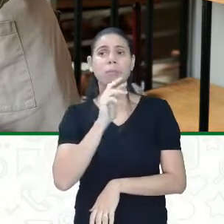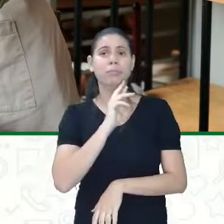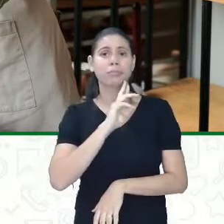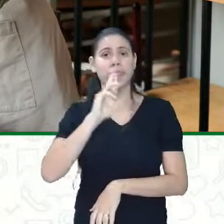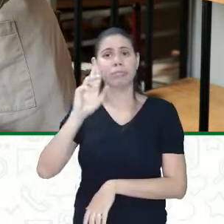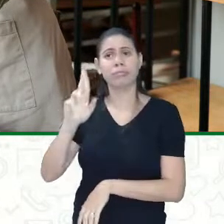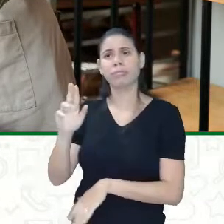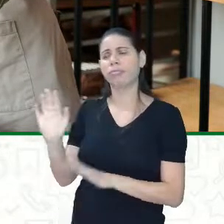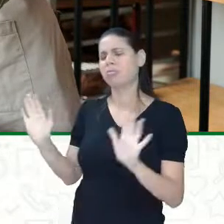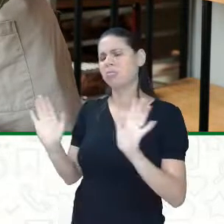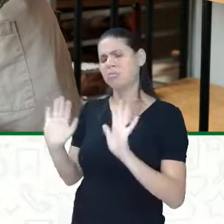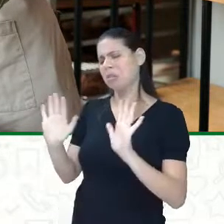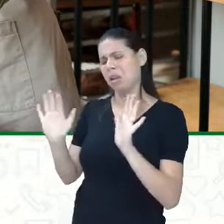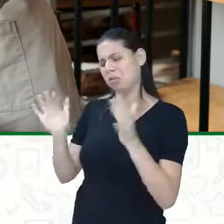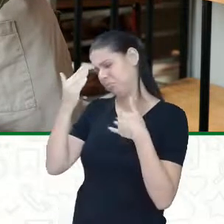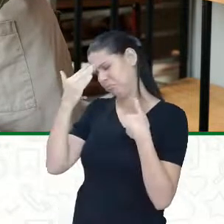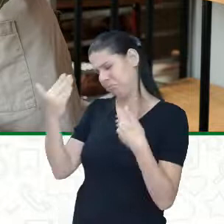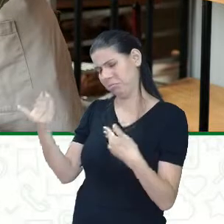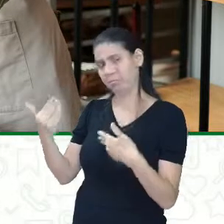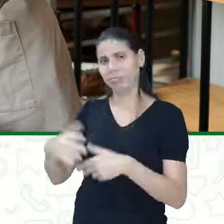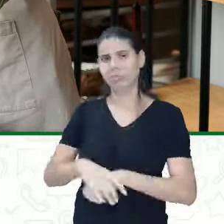no thanks, não obrigado.